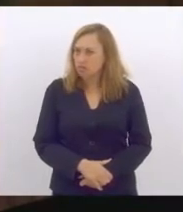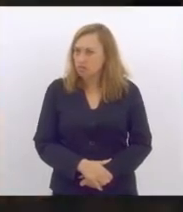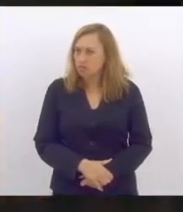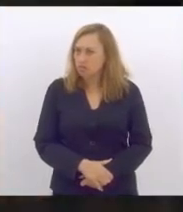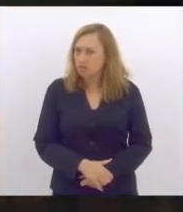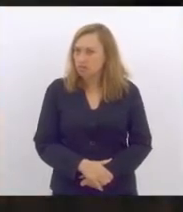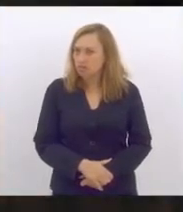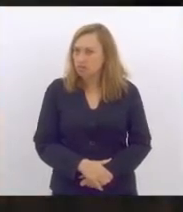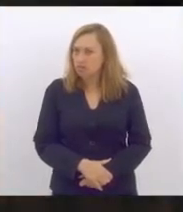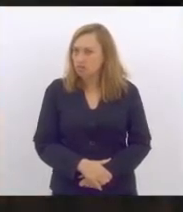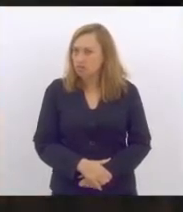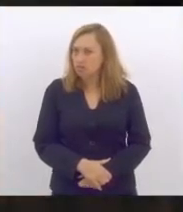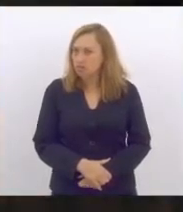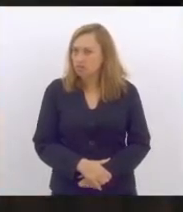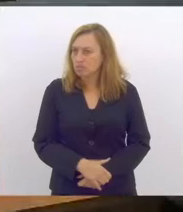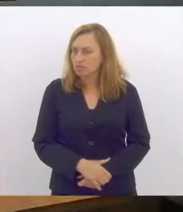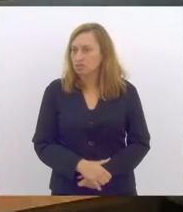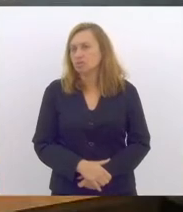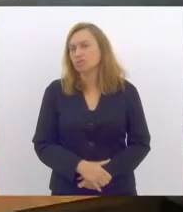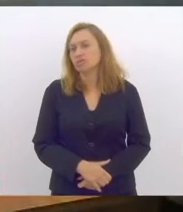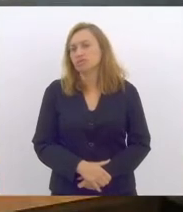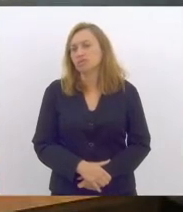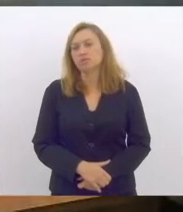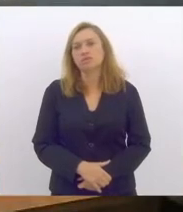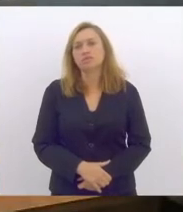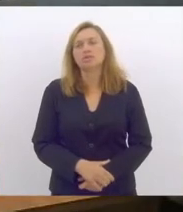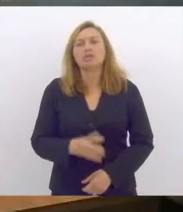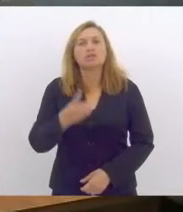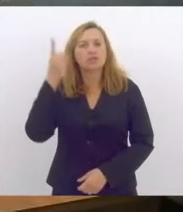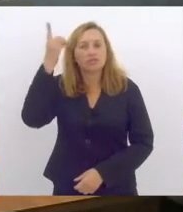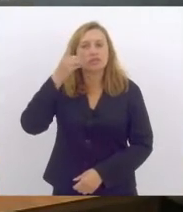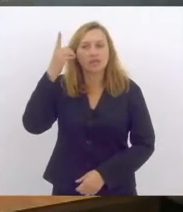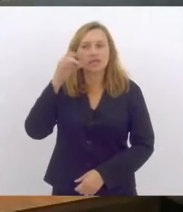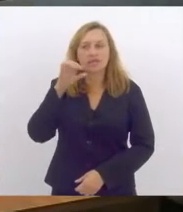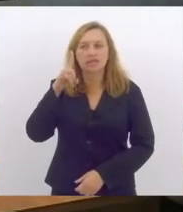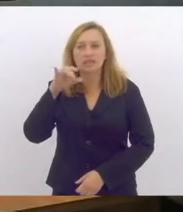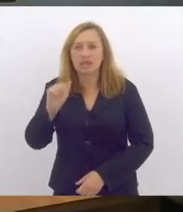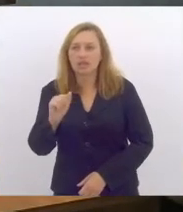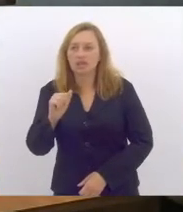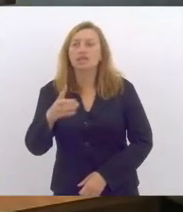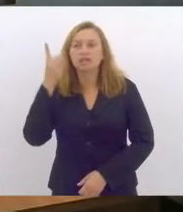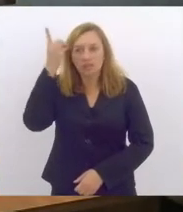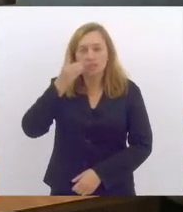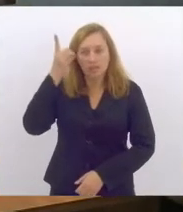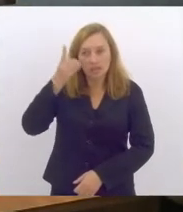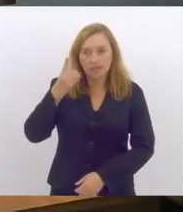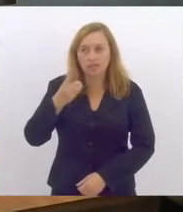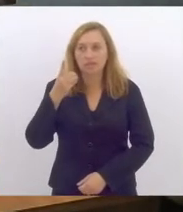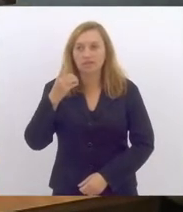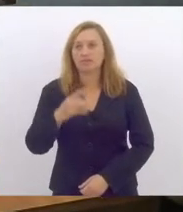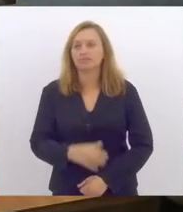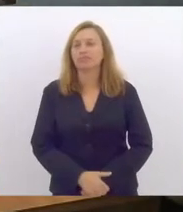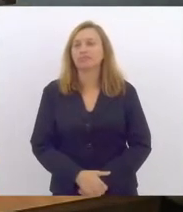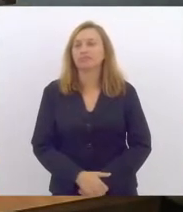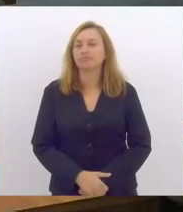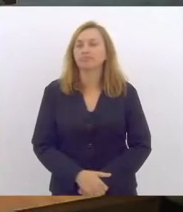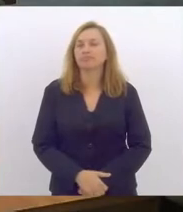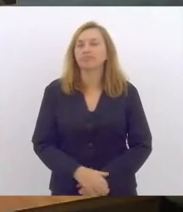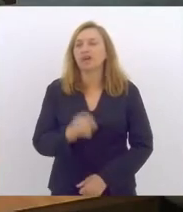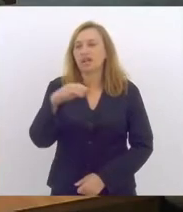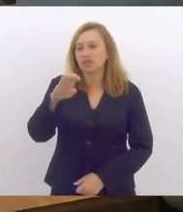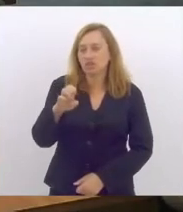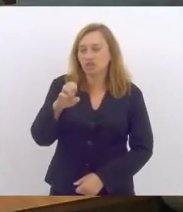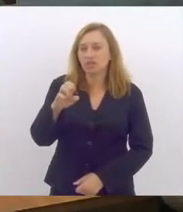Deputado Valdec Carneiro. Deputada Célia Jordão. Deputada Célia Jordão. Deputado